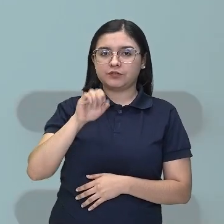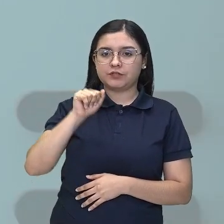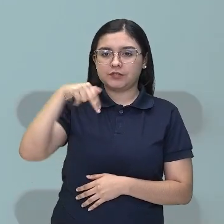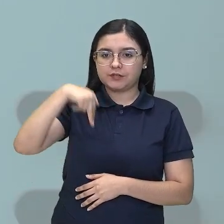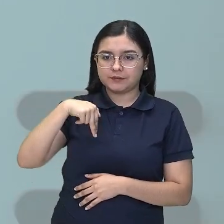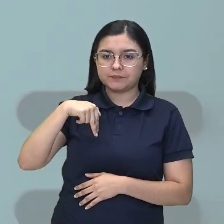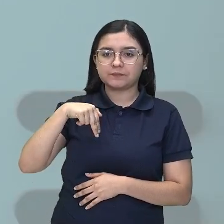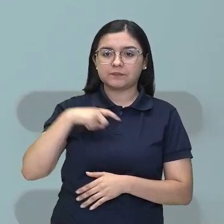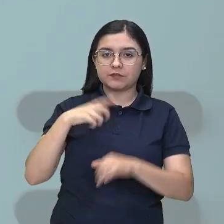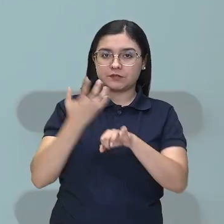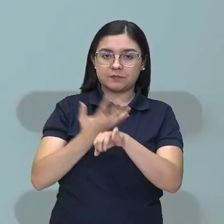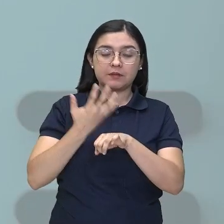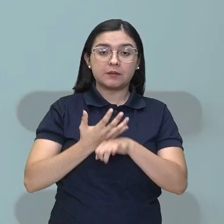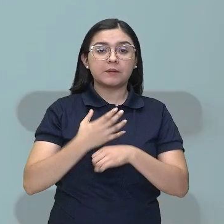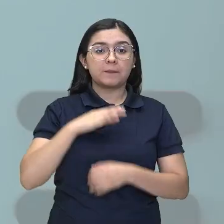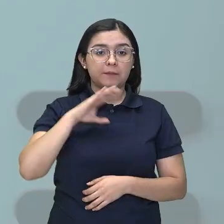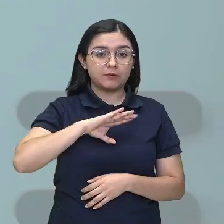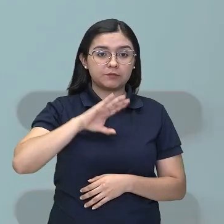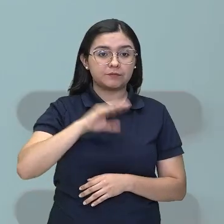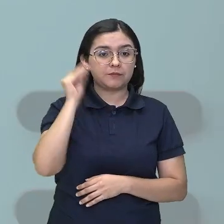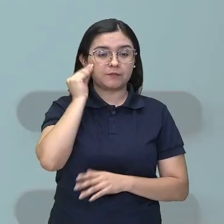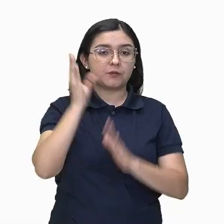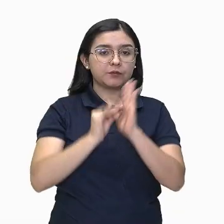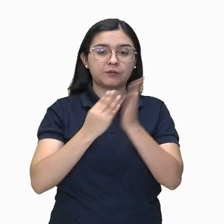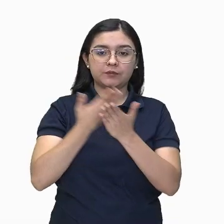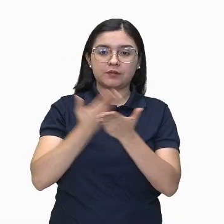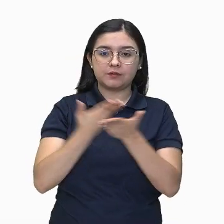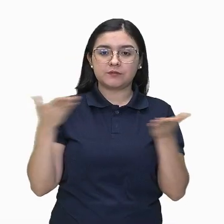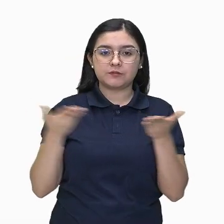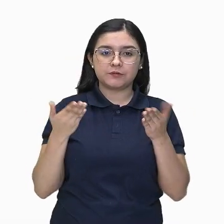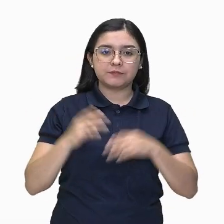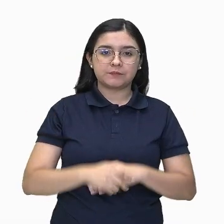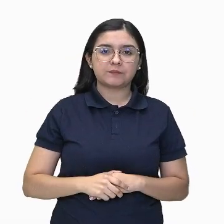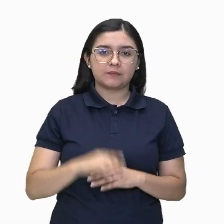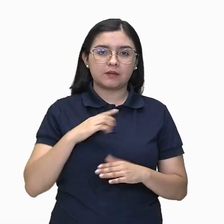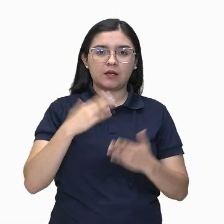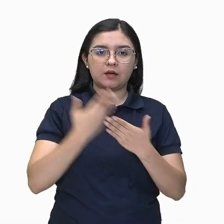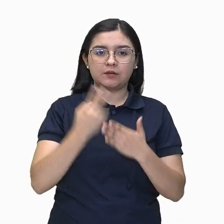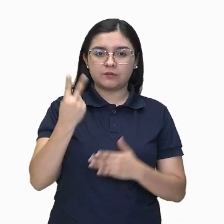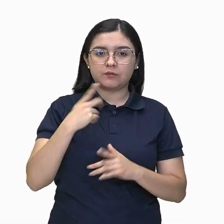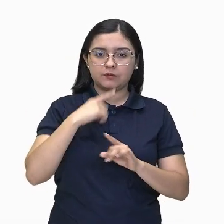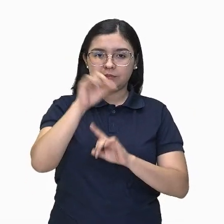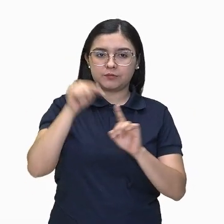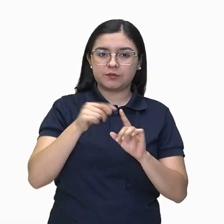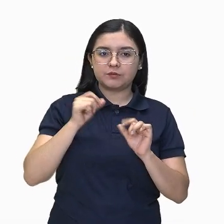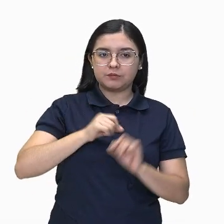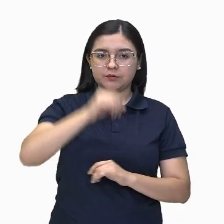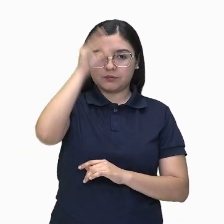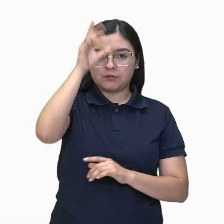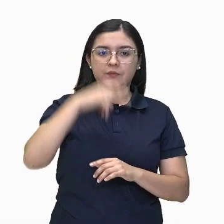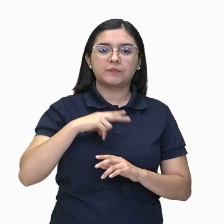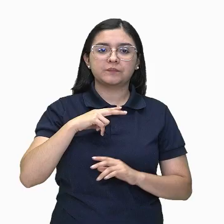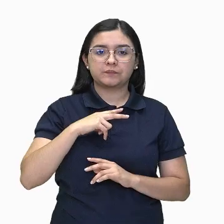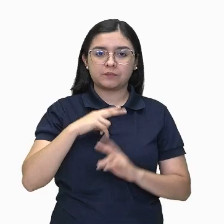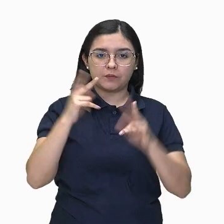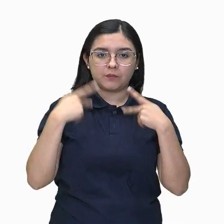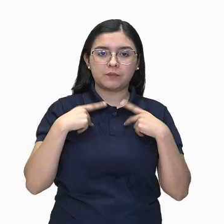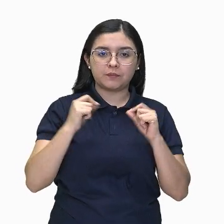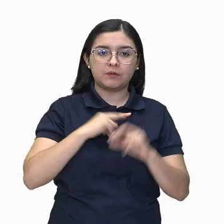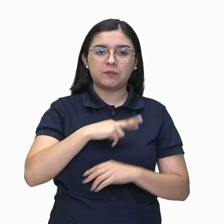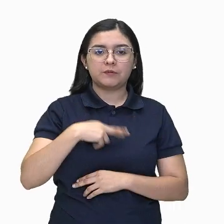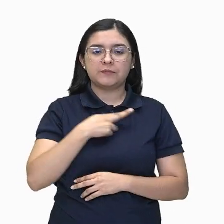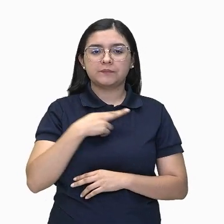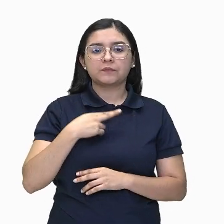língua portuguesa. Nós vamos observar o que teremos na nossa aula. Aula 2, com objeto de conhecimento, o homem romântico, o